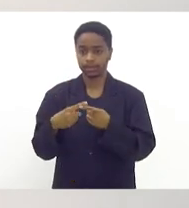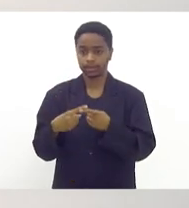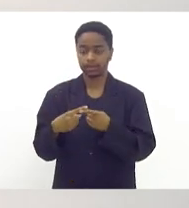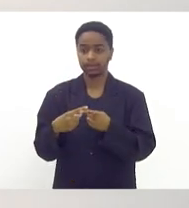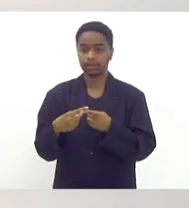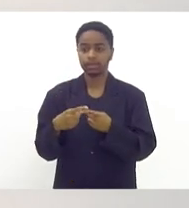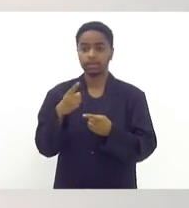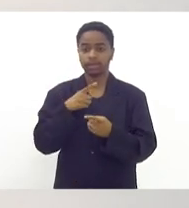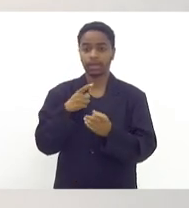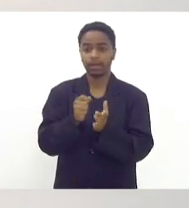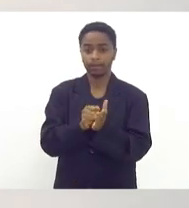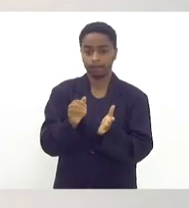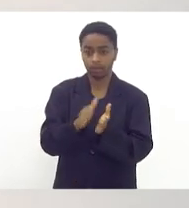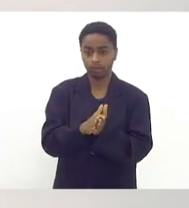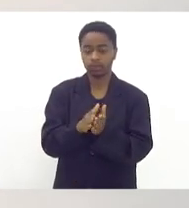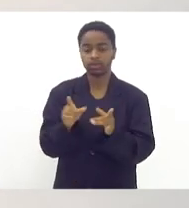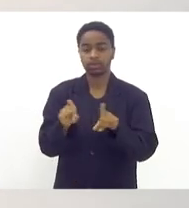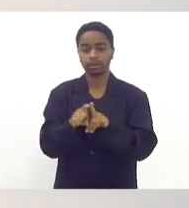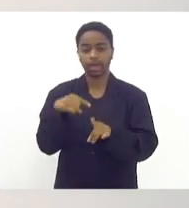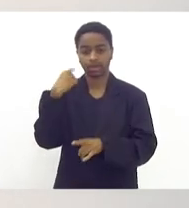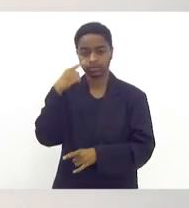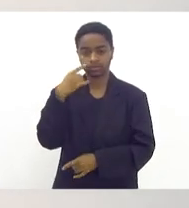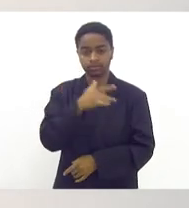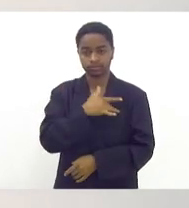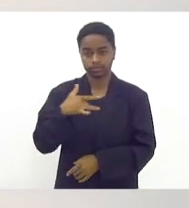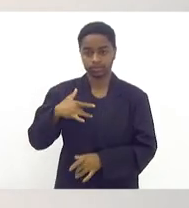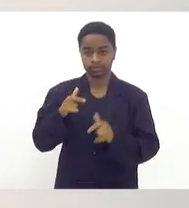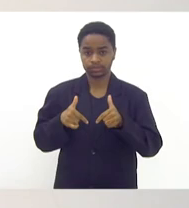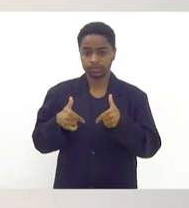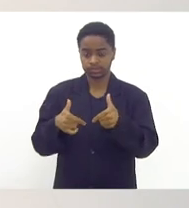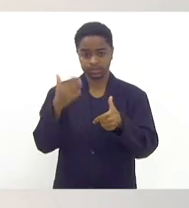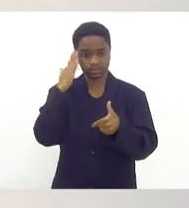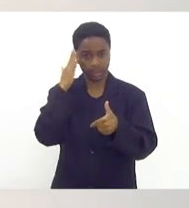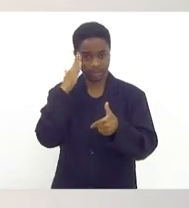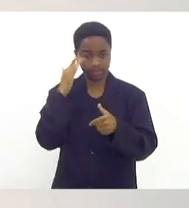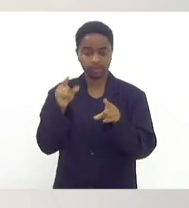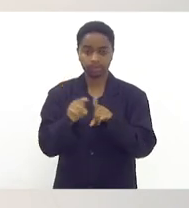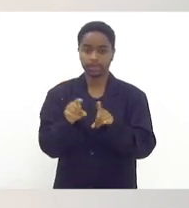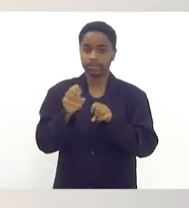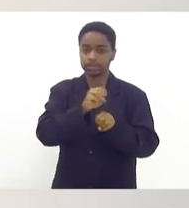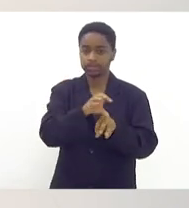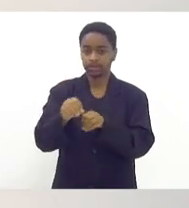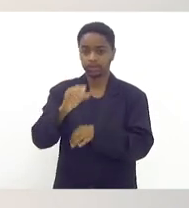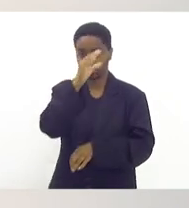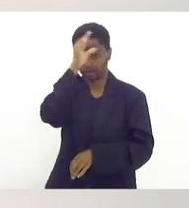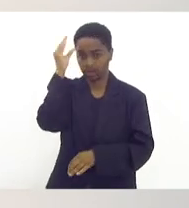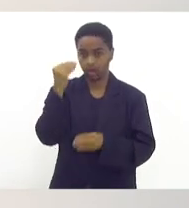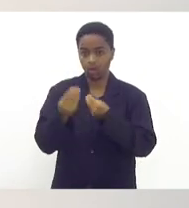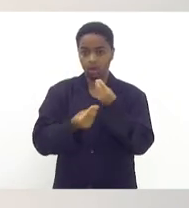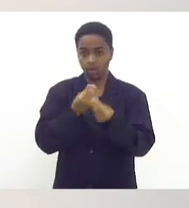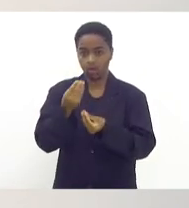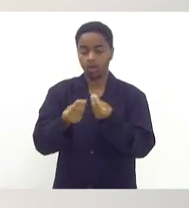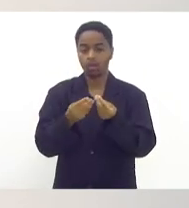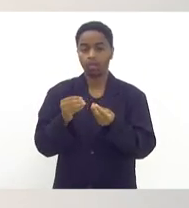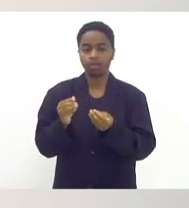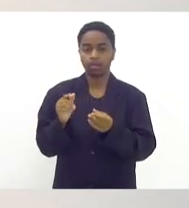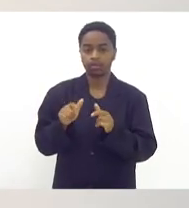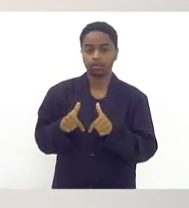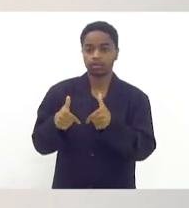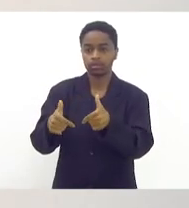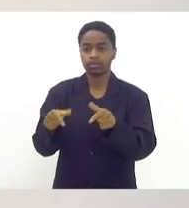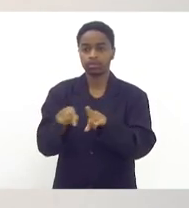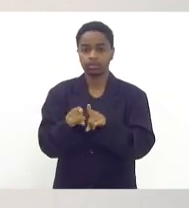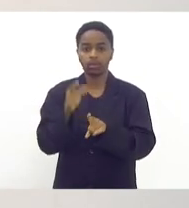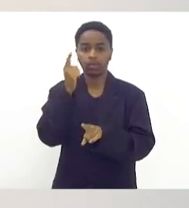NS advogado de saúde sabendo atuar e ensinando o cliente a fazer o canal necessário da NS a gente consegue